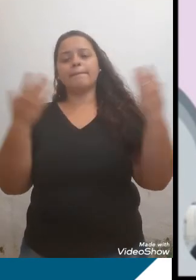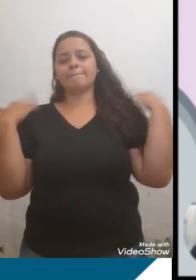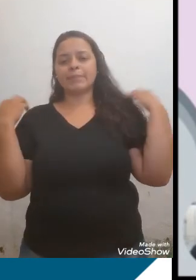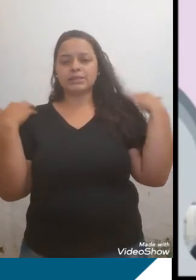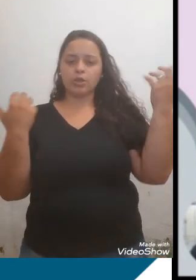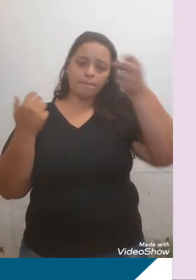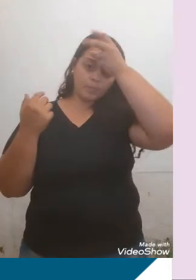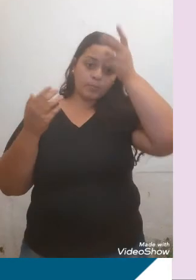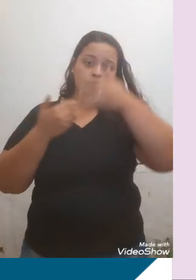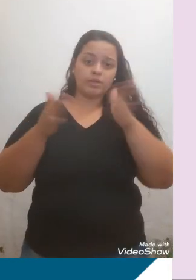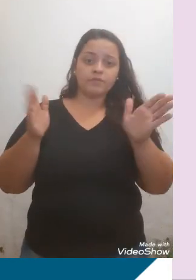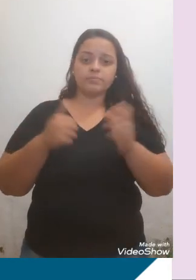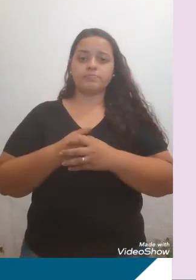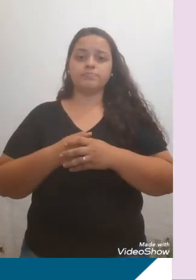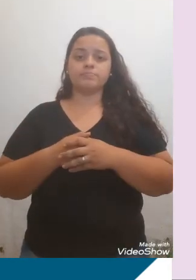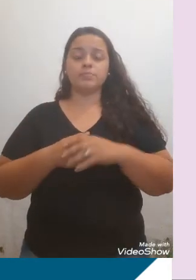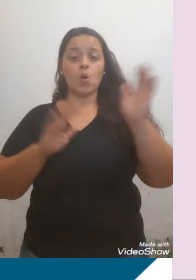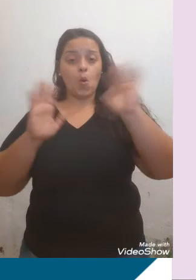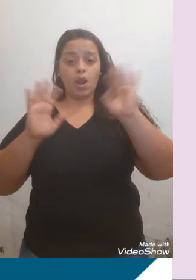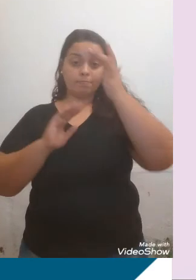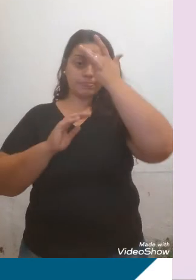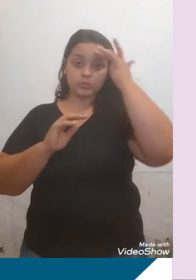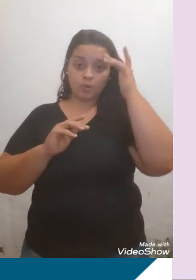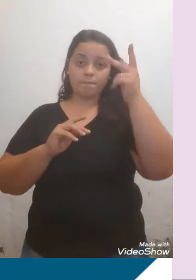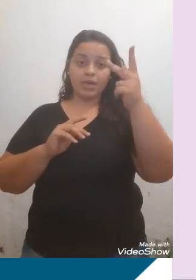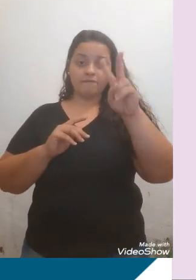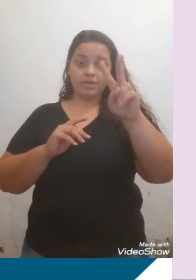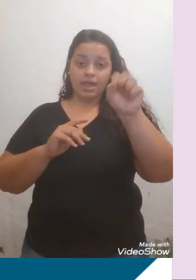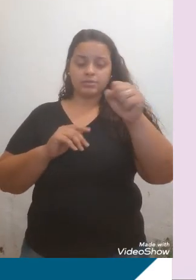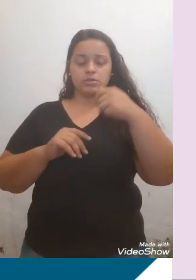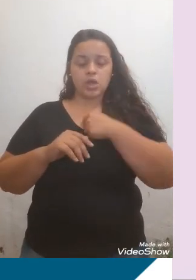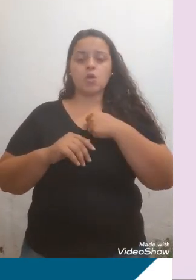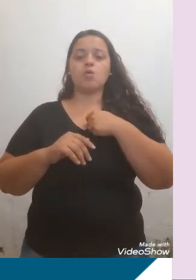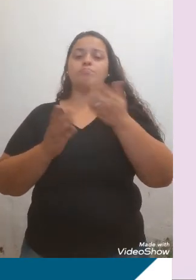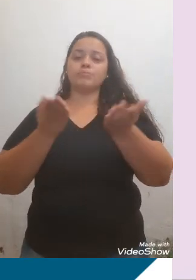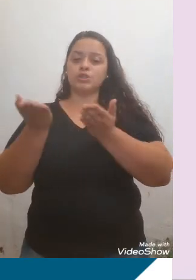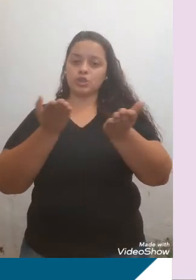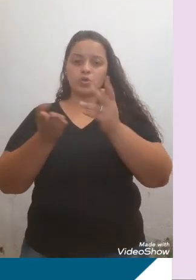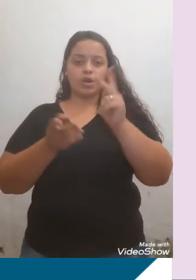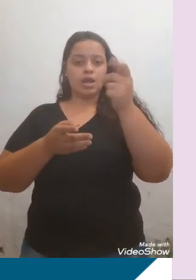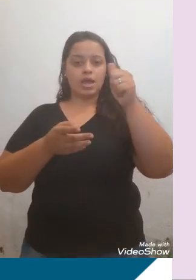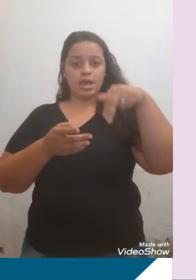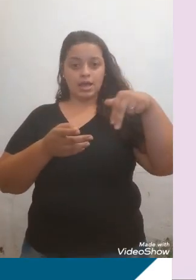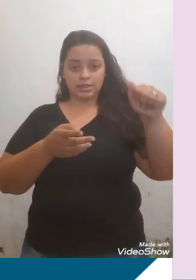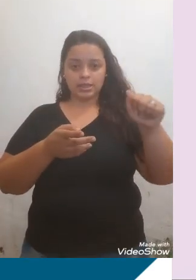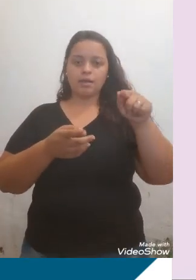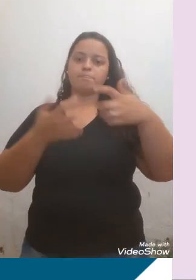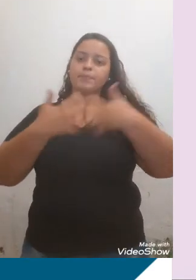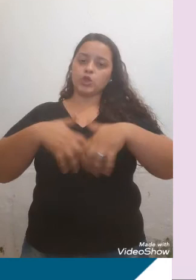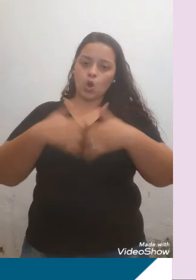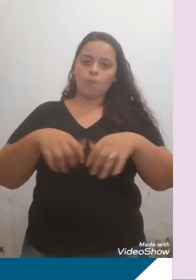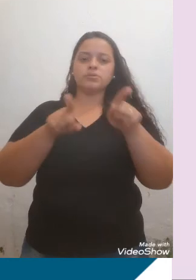criados naquela época. Olá pessoal do PVS, aqui é a mediadora Hanna dos polos de Petrópolis e